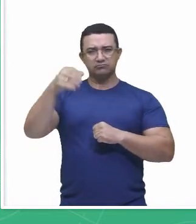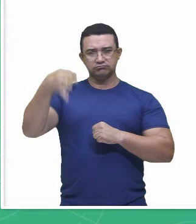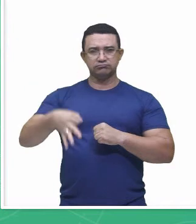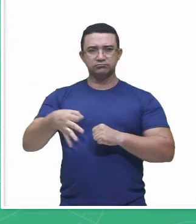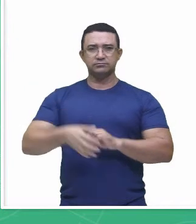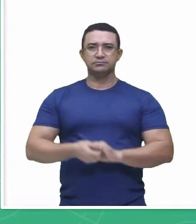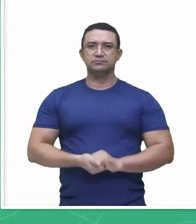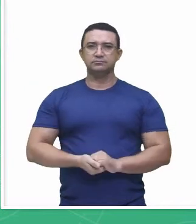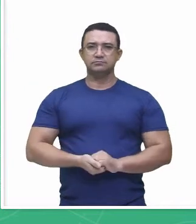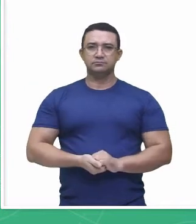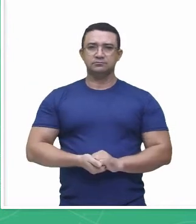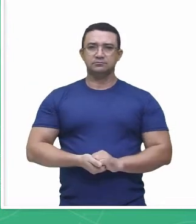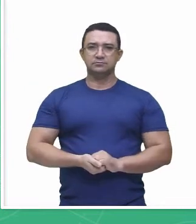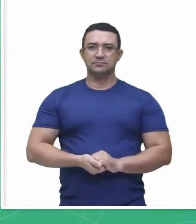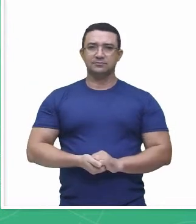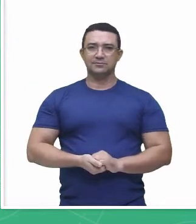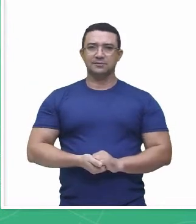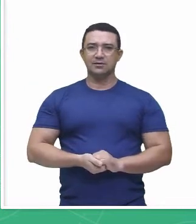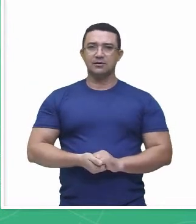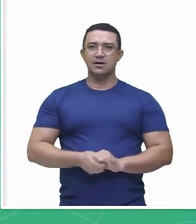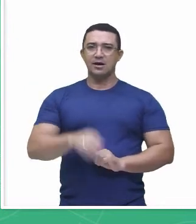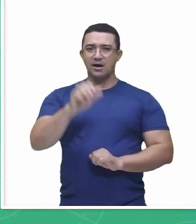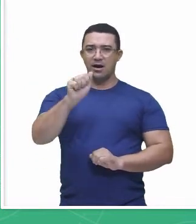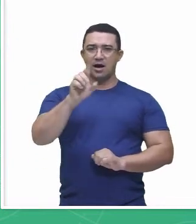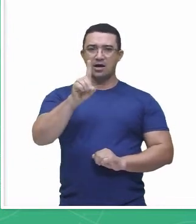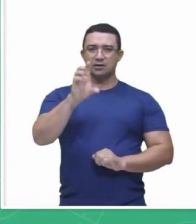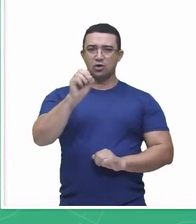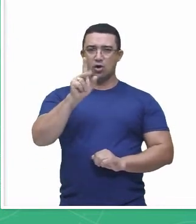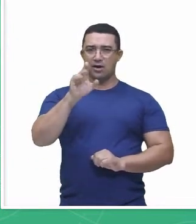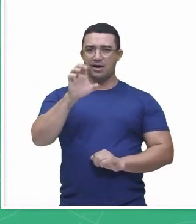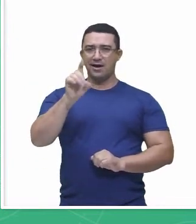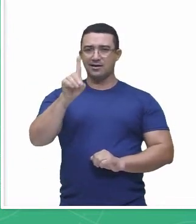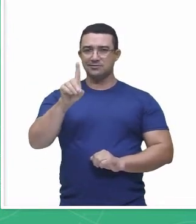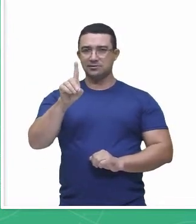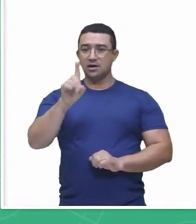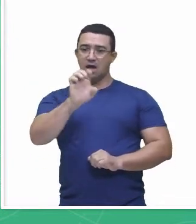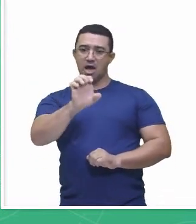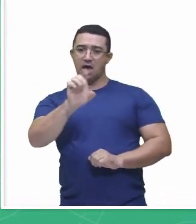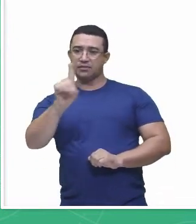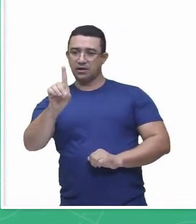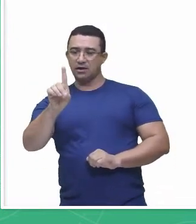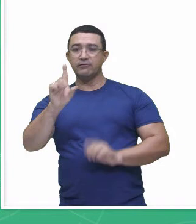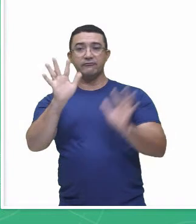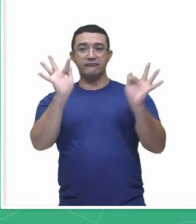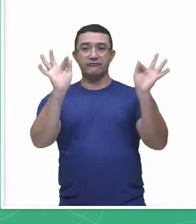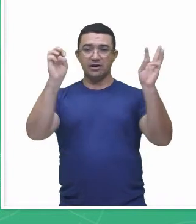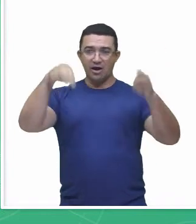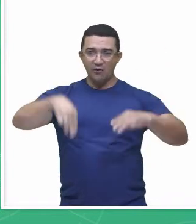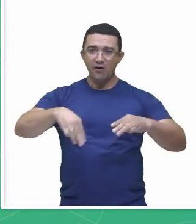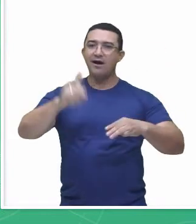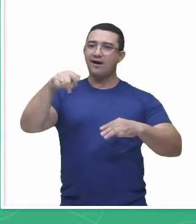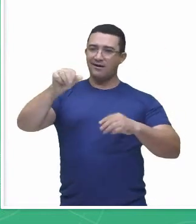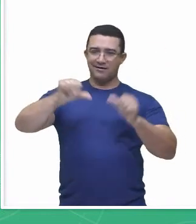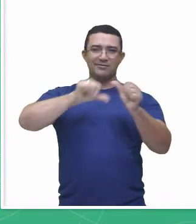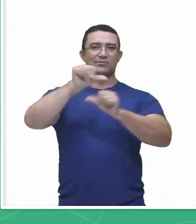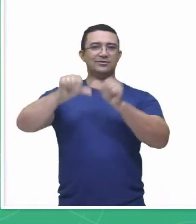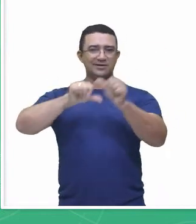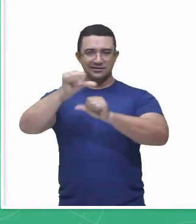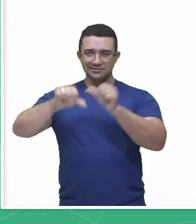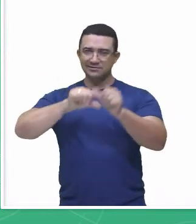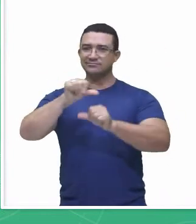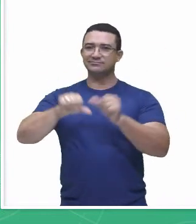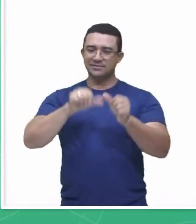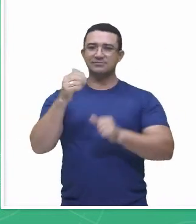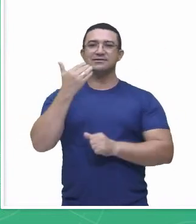verbo adored é um verbo regular porque tem terminação em ed. Verbos regulares, quando conjugados no passado, ele tem terminação em